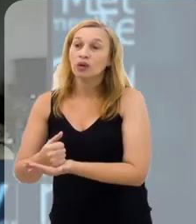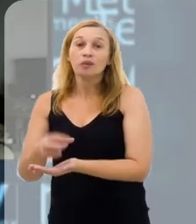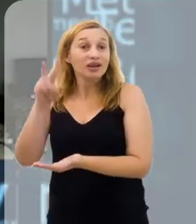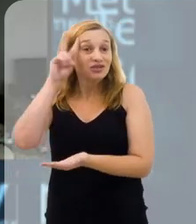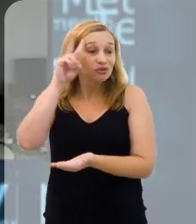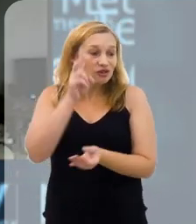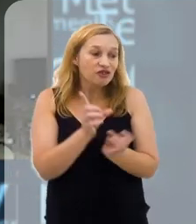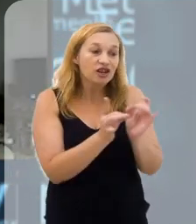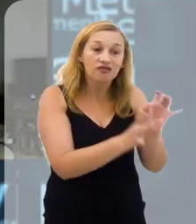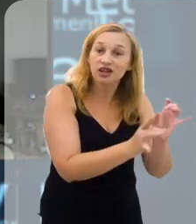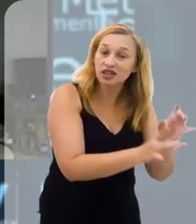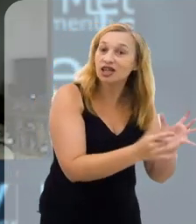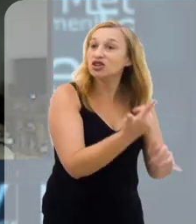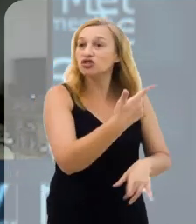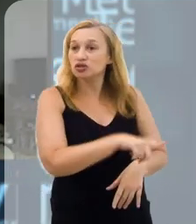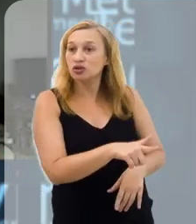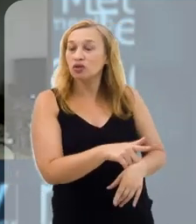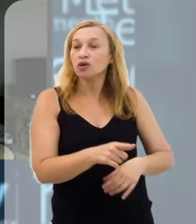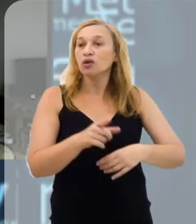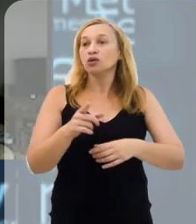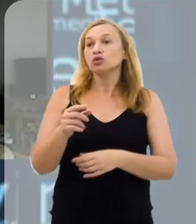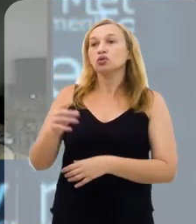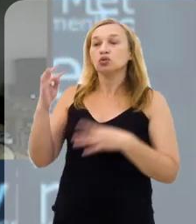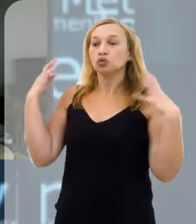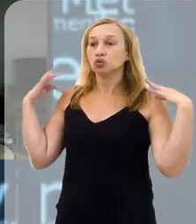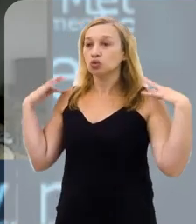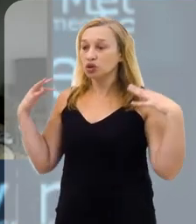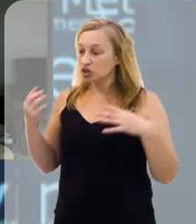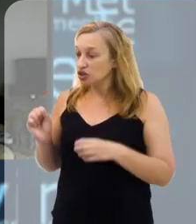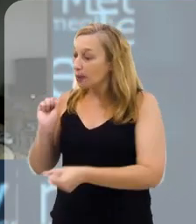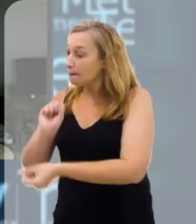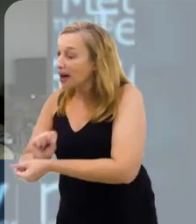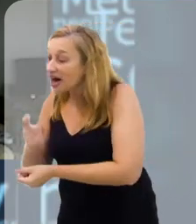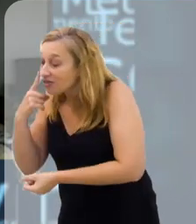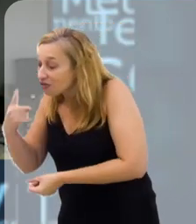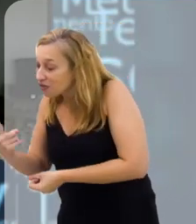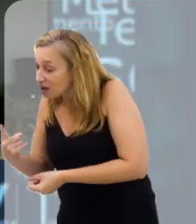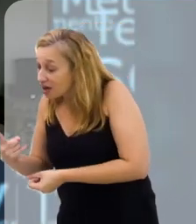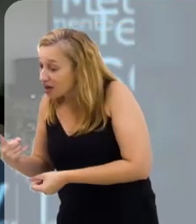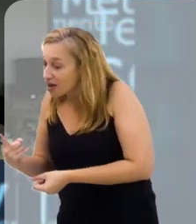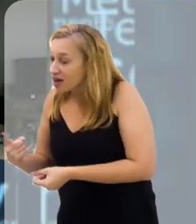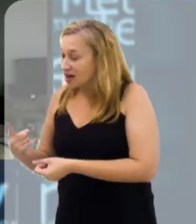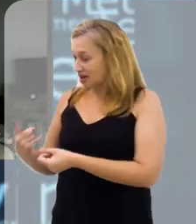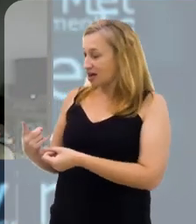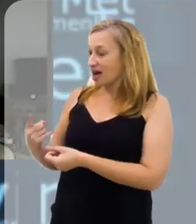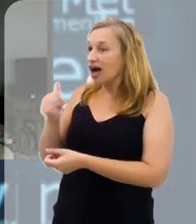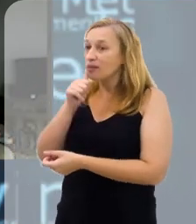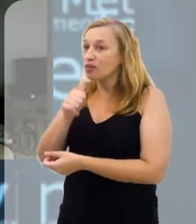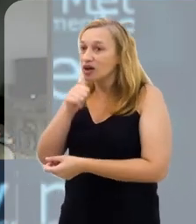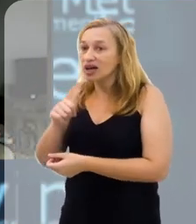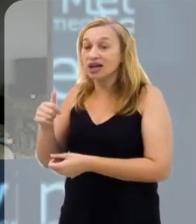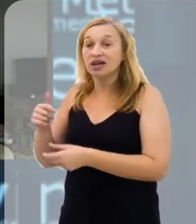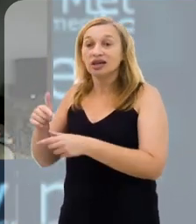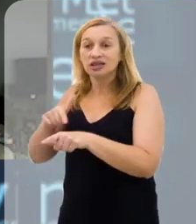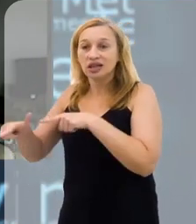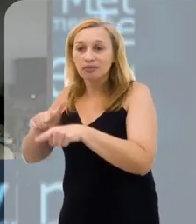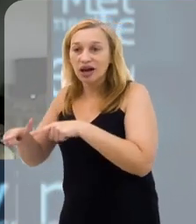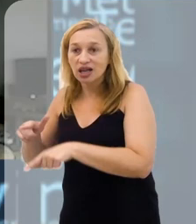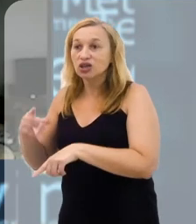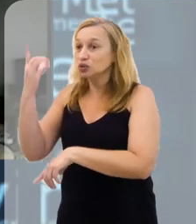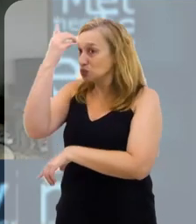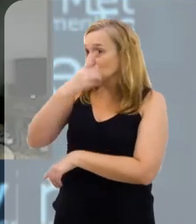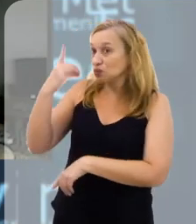pegarem e levar para o comércio na segunda-feira. E quando o turista para, ele valoriza aquele produto, porque ele está vendo o produtor ele trabalhando